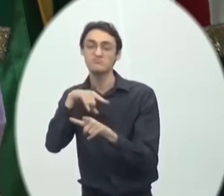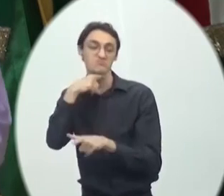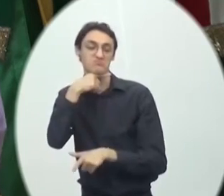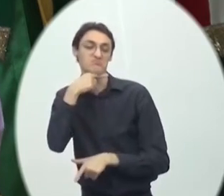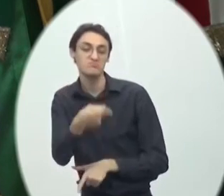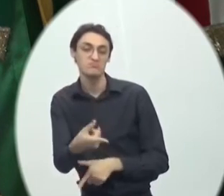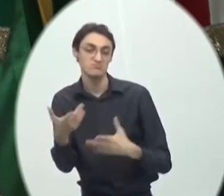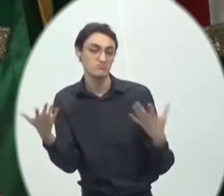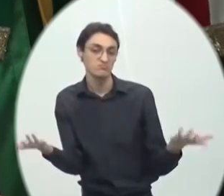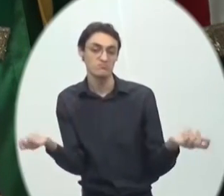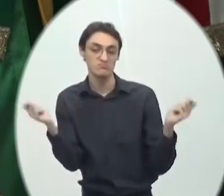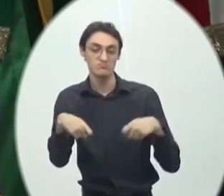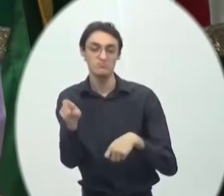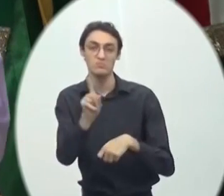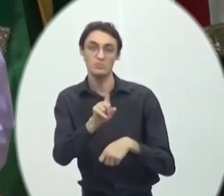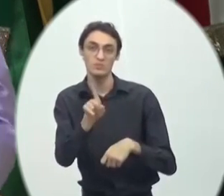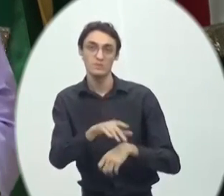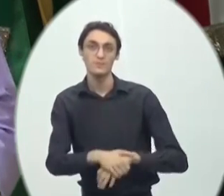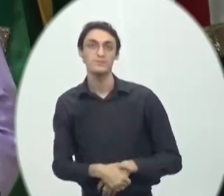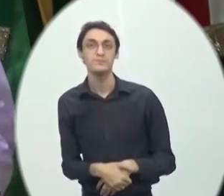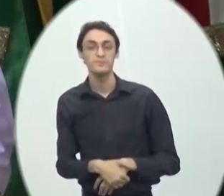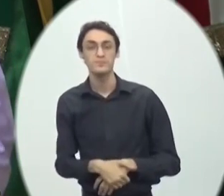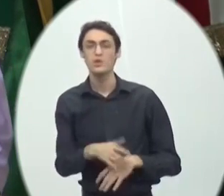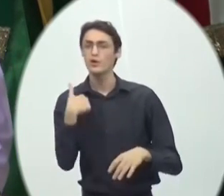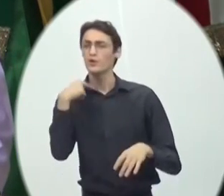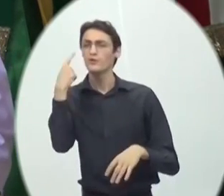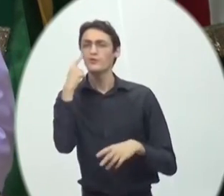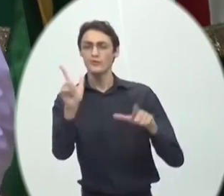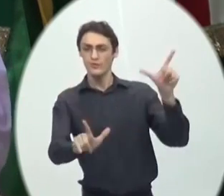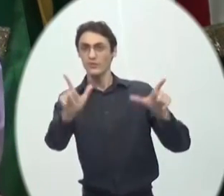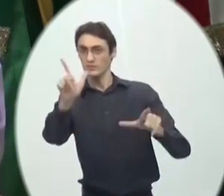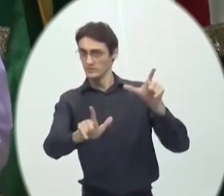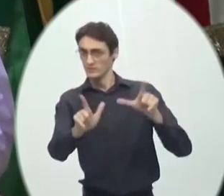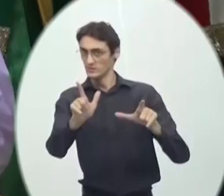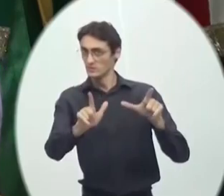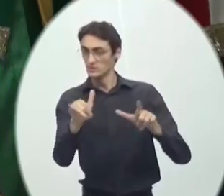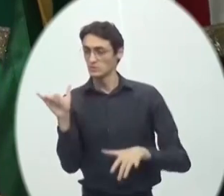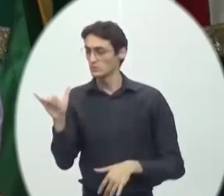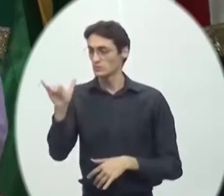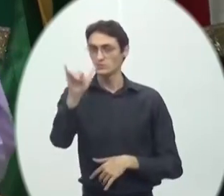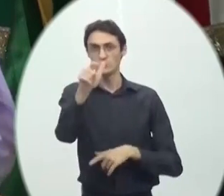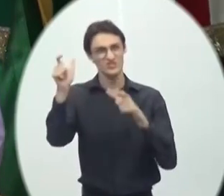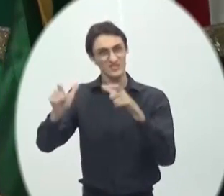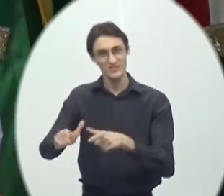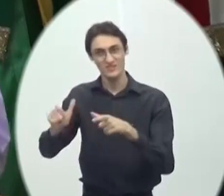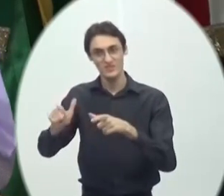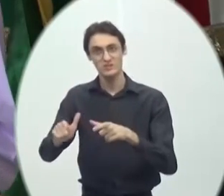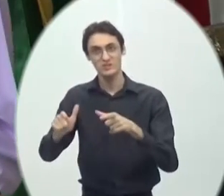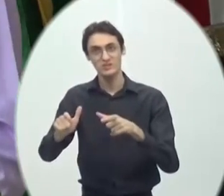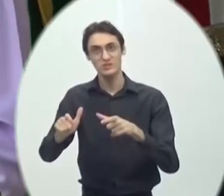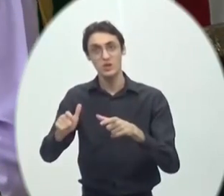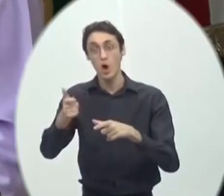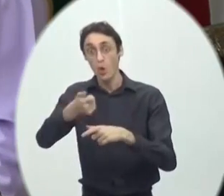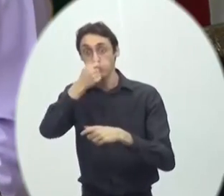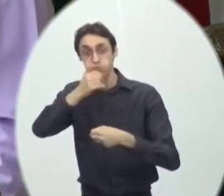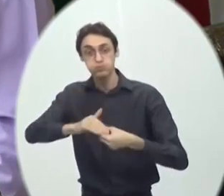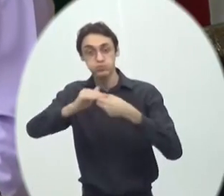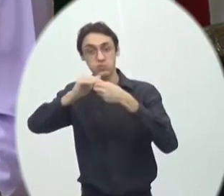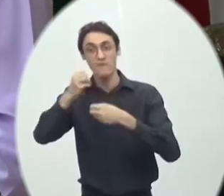uma reportagem, os aeroportos cheios, pessoas viajando para a Europa, para os Estados Unidos, que ótimo.